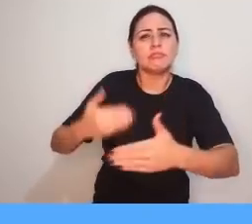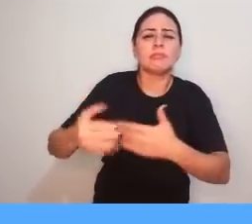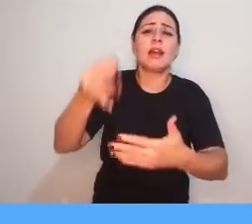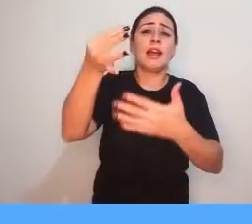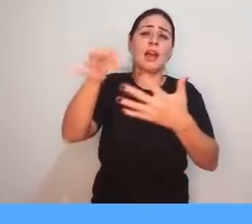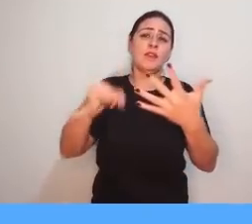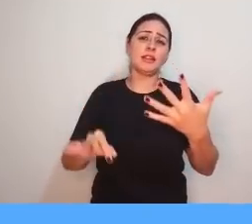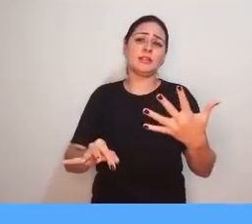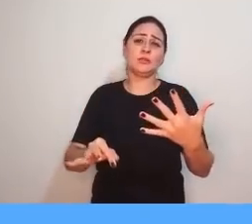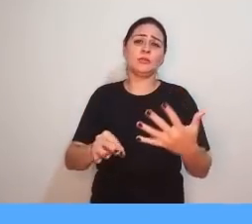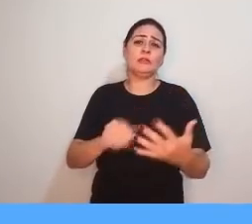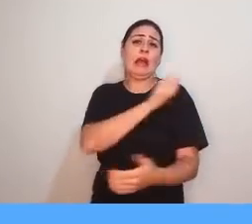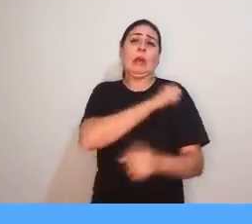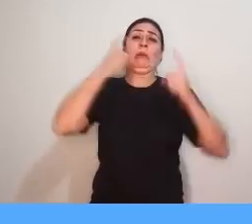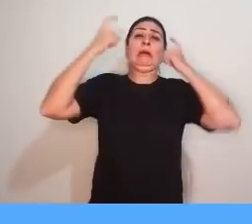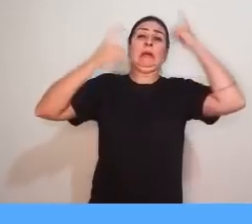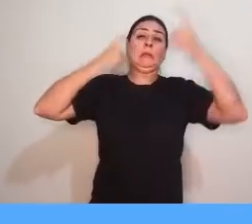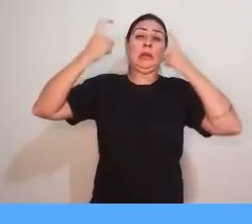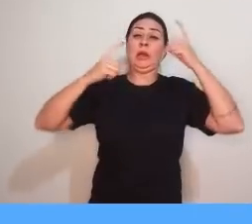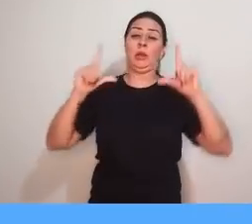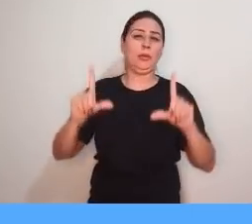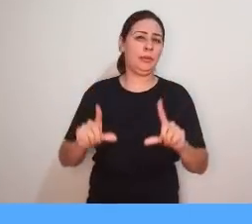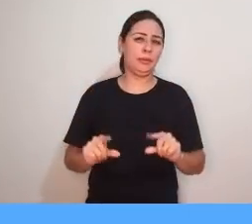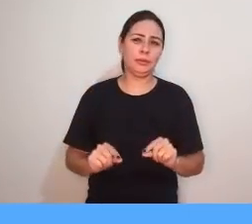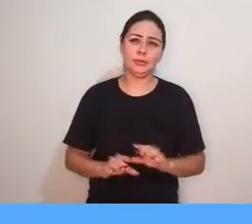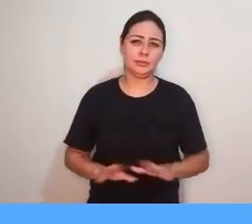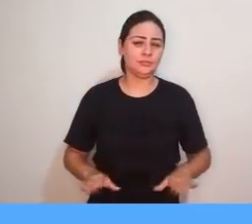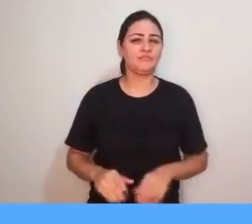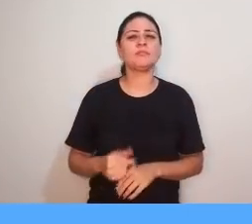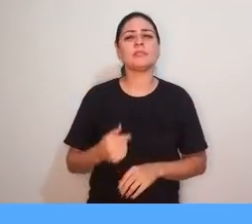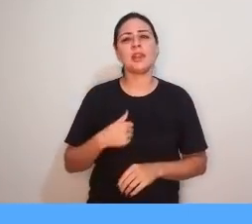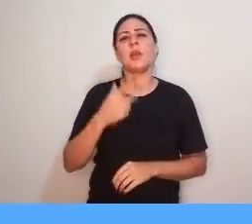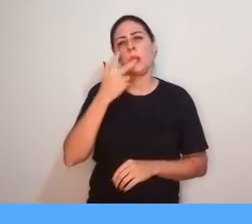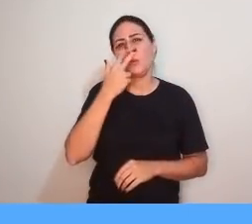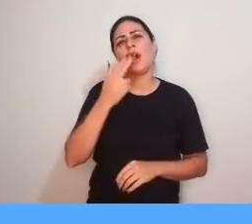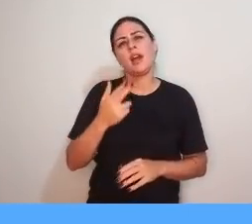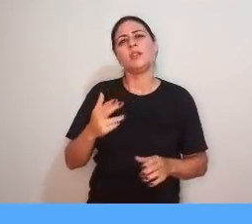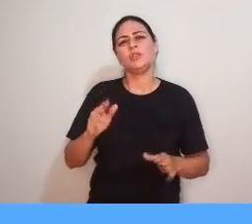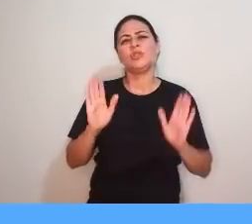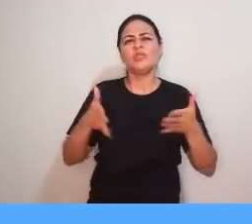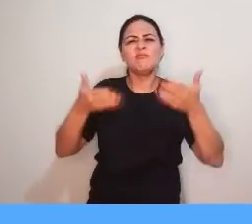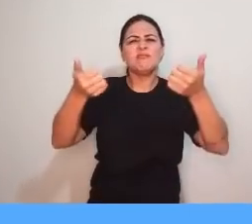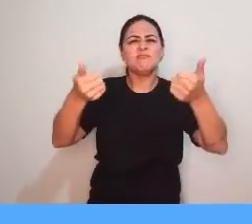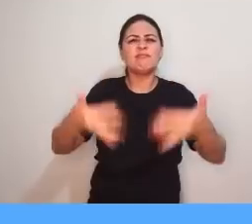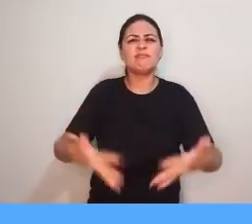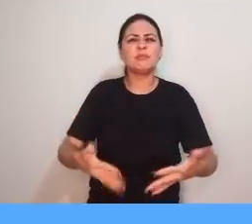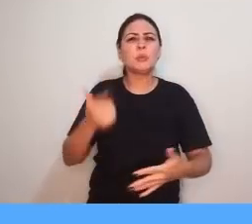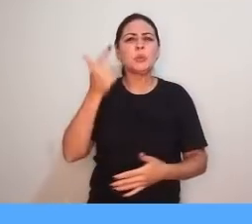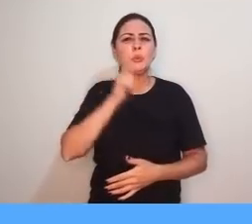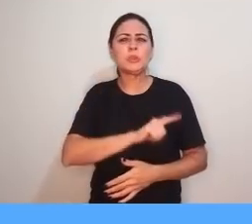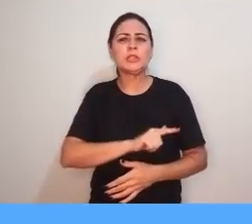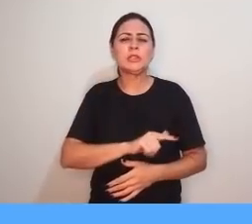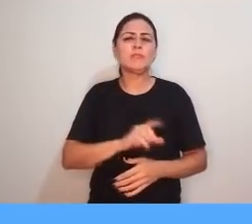Bom, acho que abordei todos os pontos, né? Mas daria para falar muito mais coisa, mas acho que é isso daí, Claudineia. Não sei se tem mais alguma